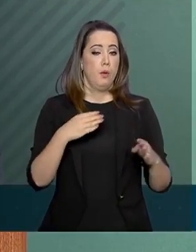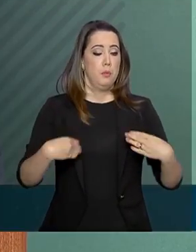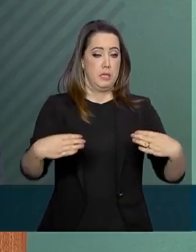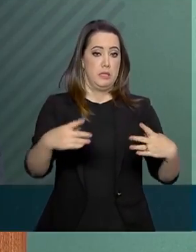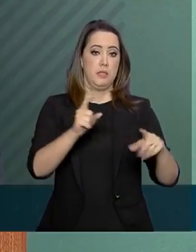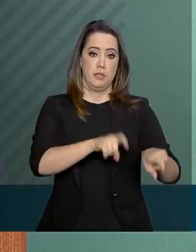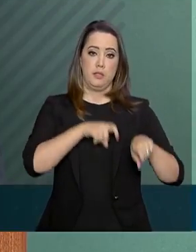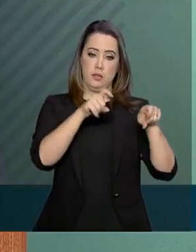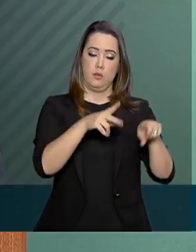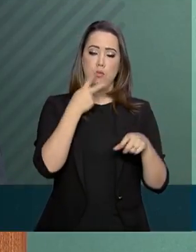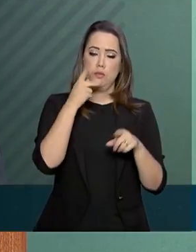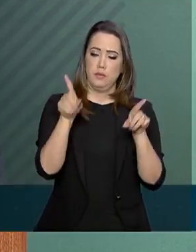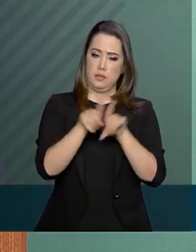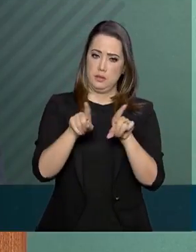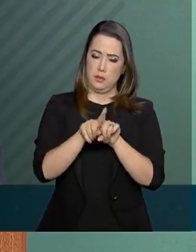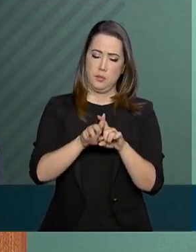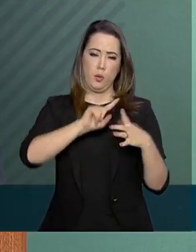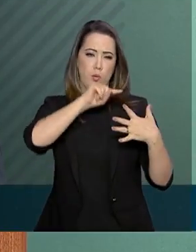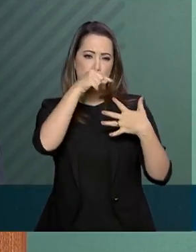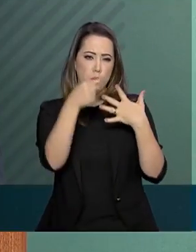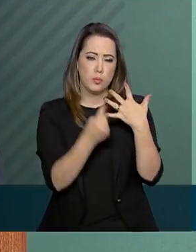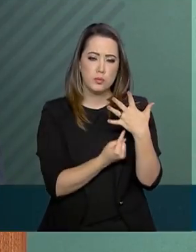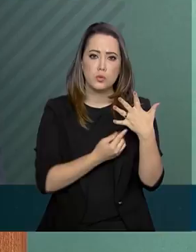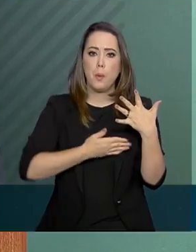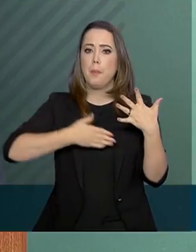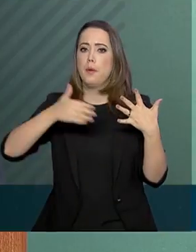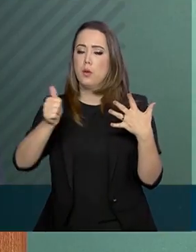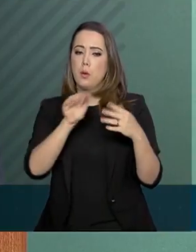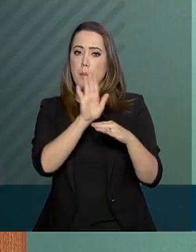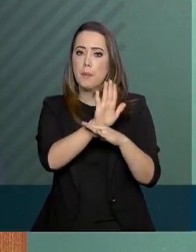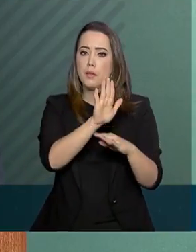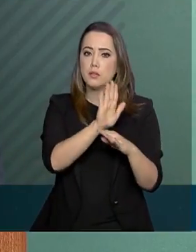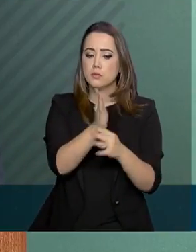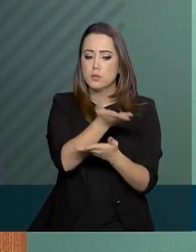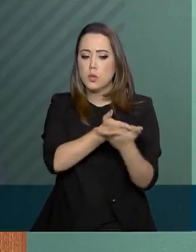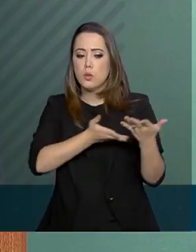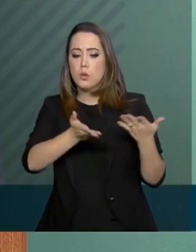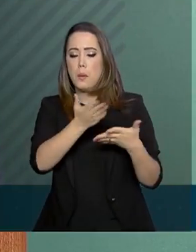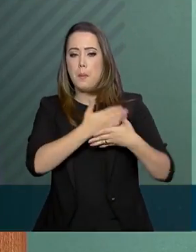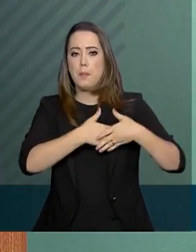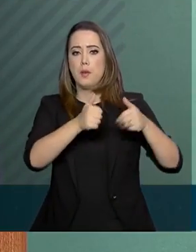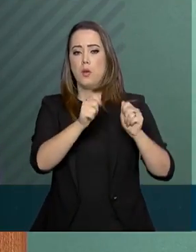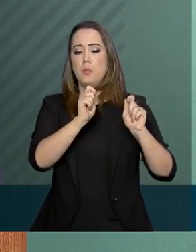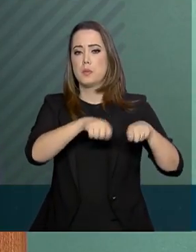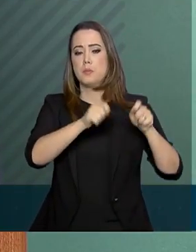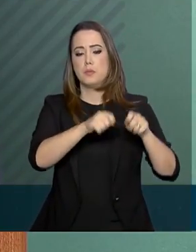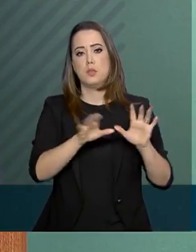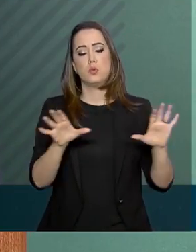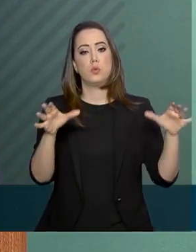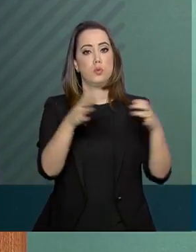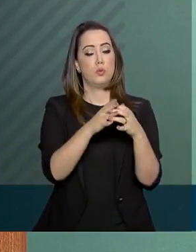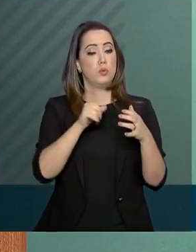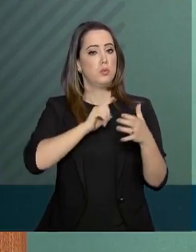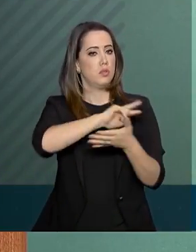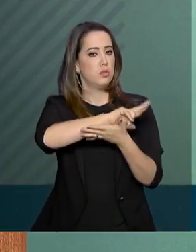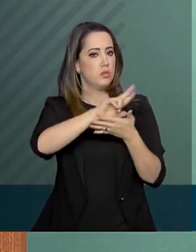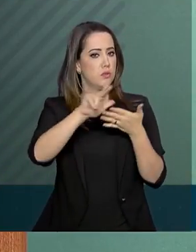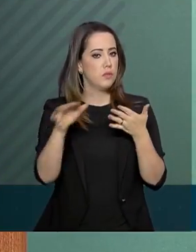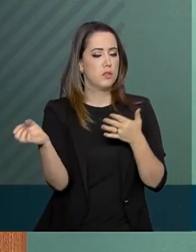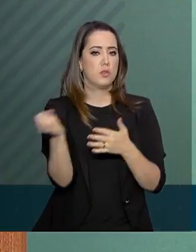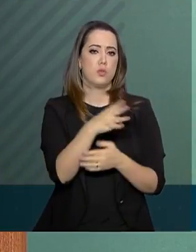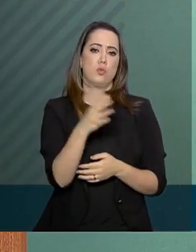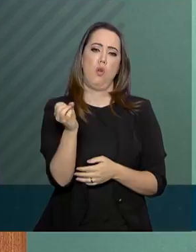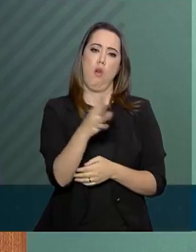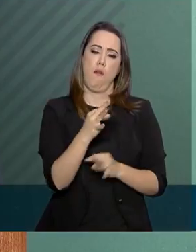de sucesso que contribuíram para a maior competitividade do setor estão as modernas técnicas